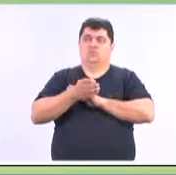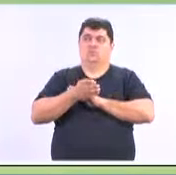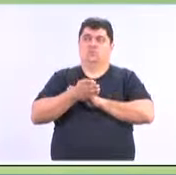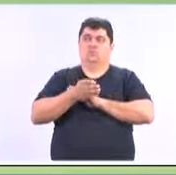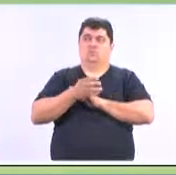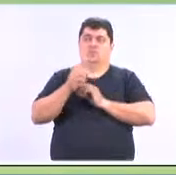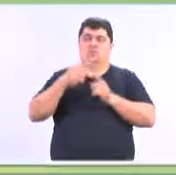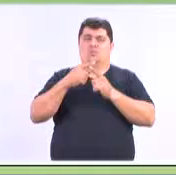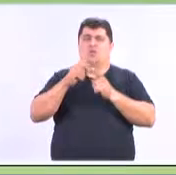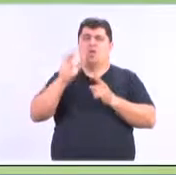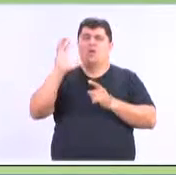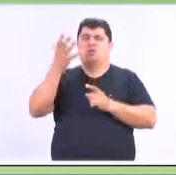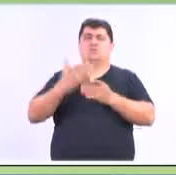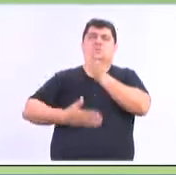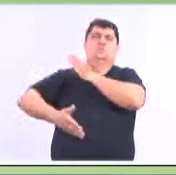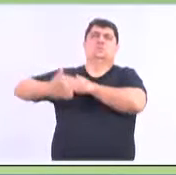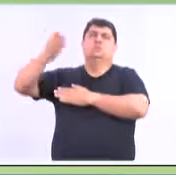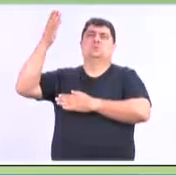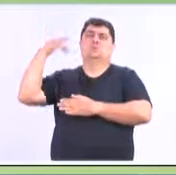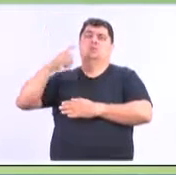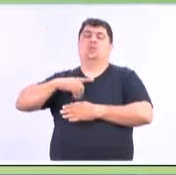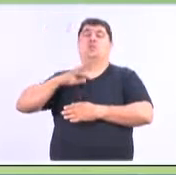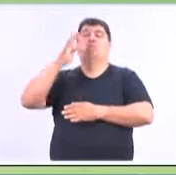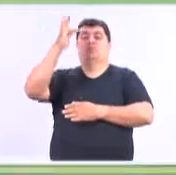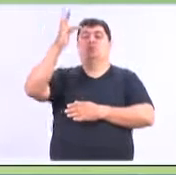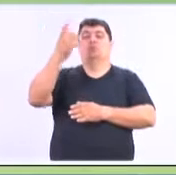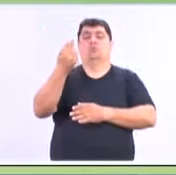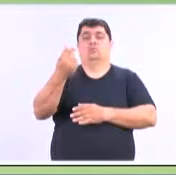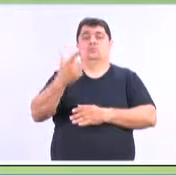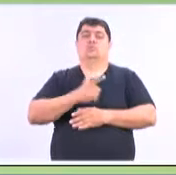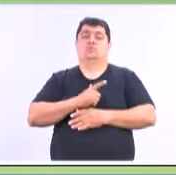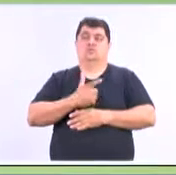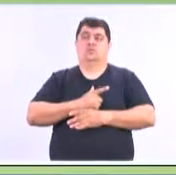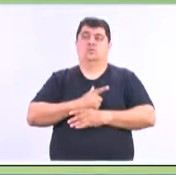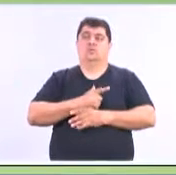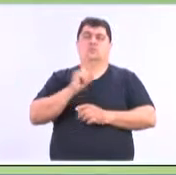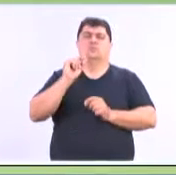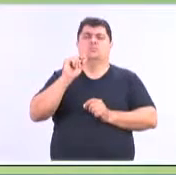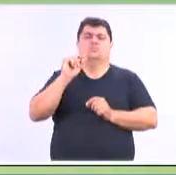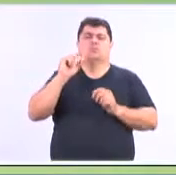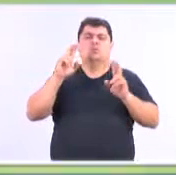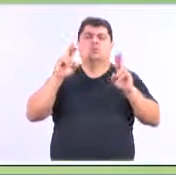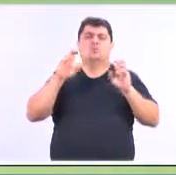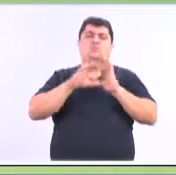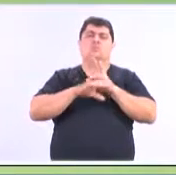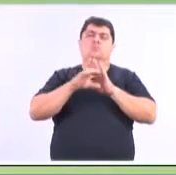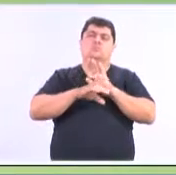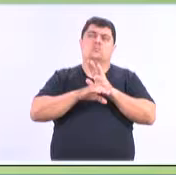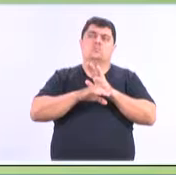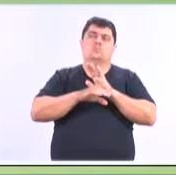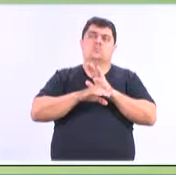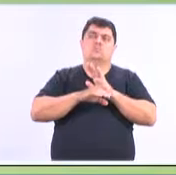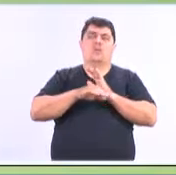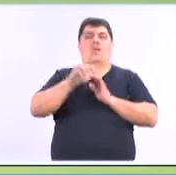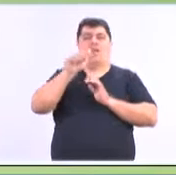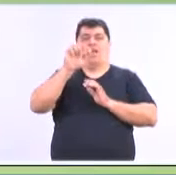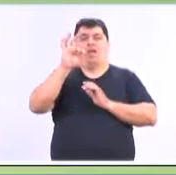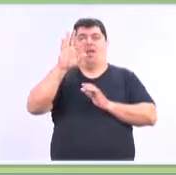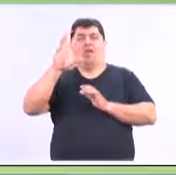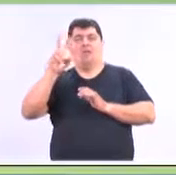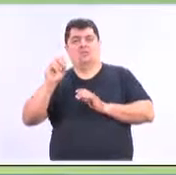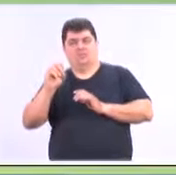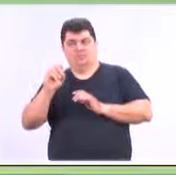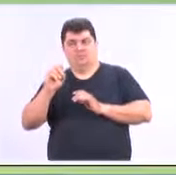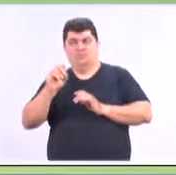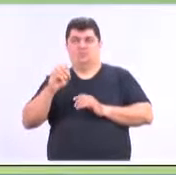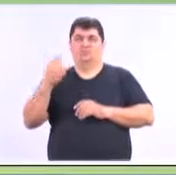Resultado de eventos passados, mas que vai gerar benefício econômico futuro. Essa é a definição do que, professora? Essa é a definição de ativo. Então, ativo é